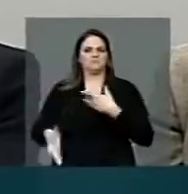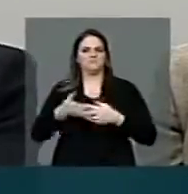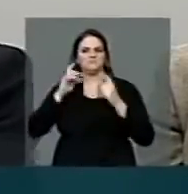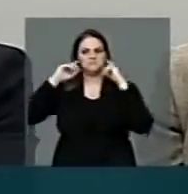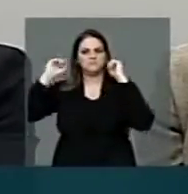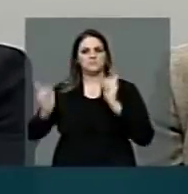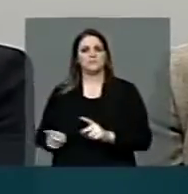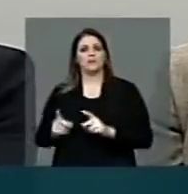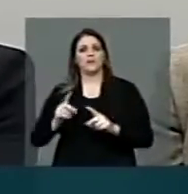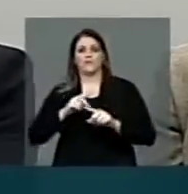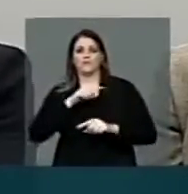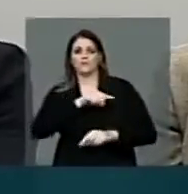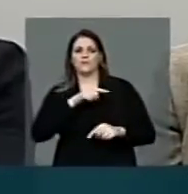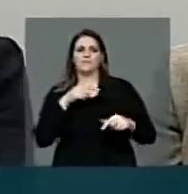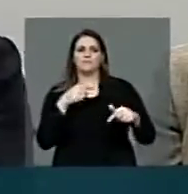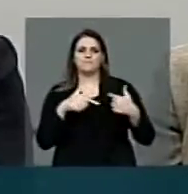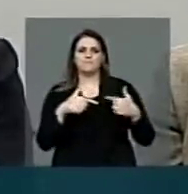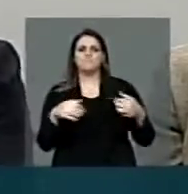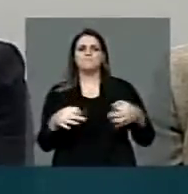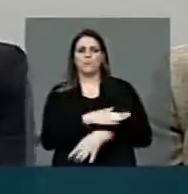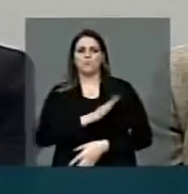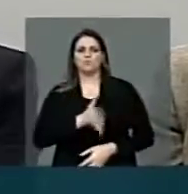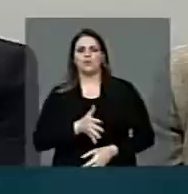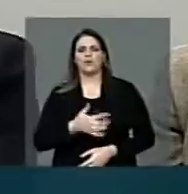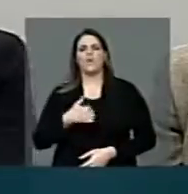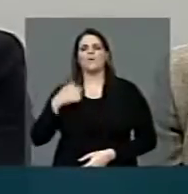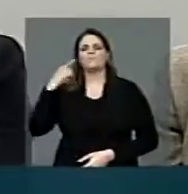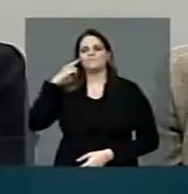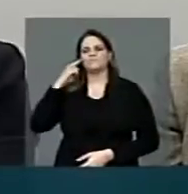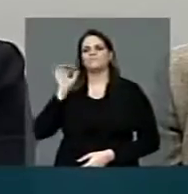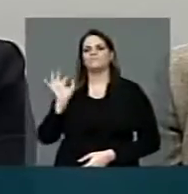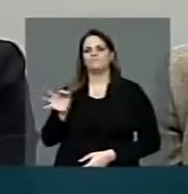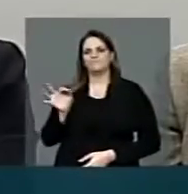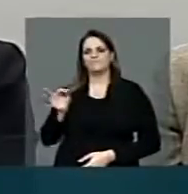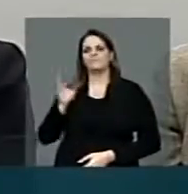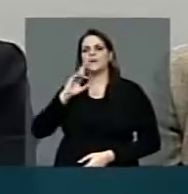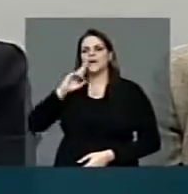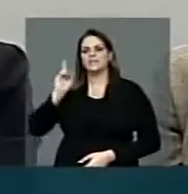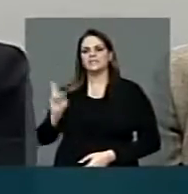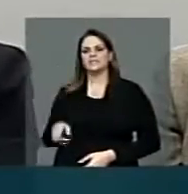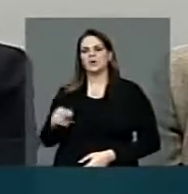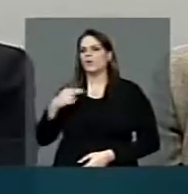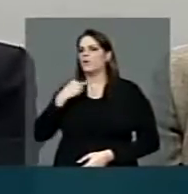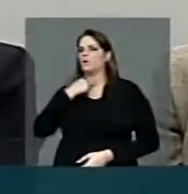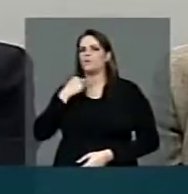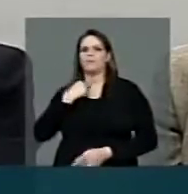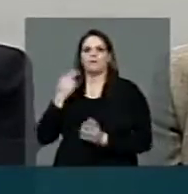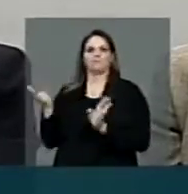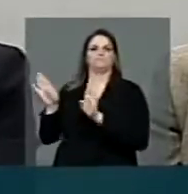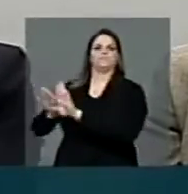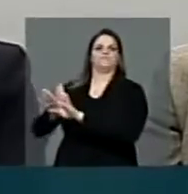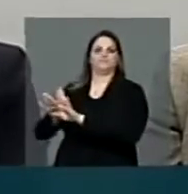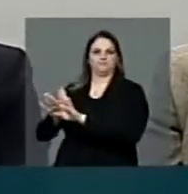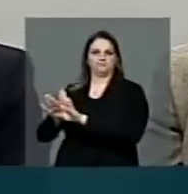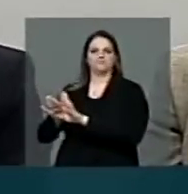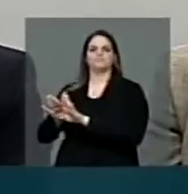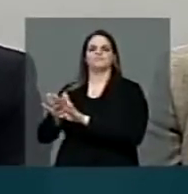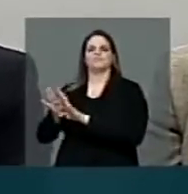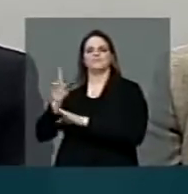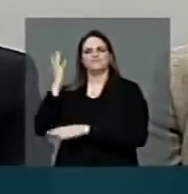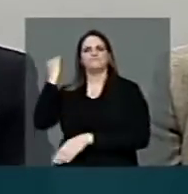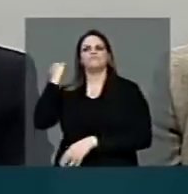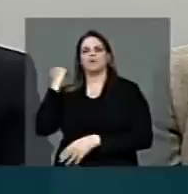está mais preparado para trocar esse projeto. E, é claro, eu não podia fechar as portas para a Gabriela. Iria contra a minha consciência, iria contra os meus princípios. E, então,